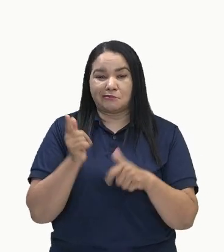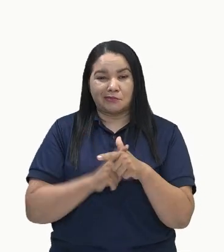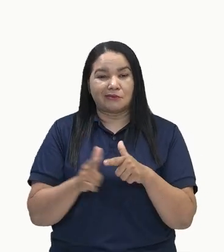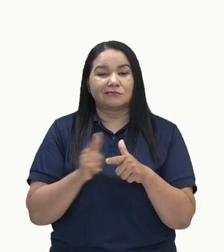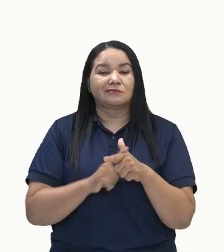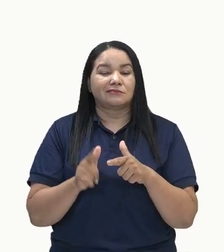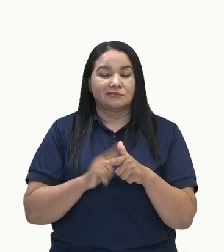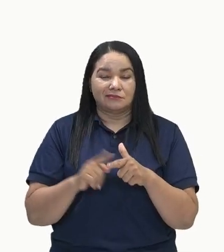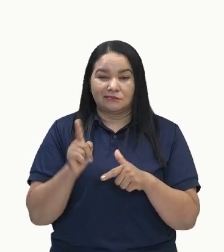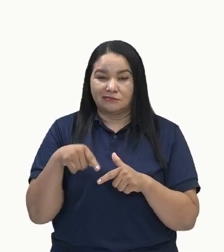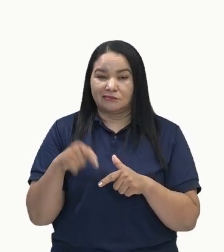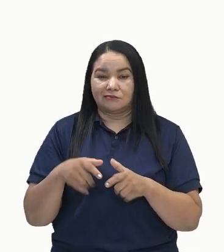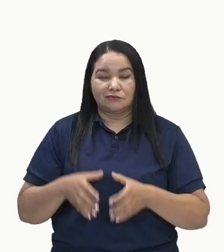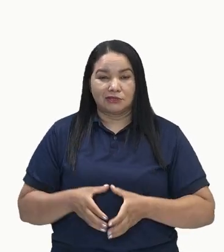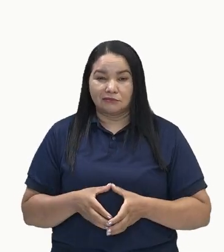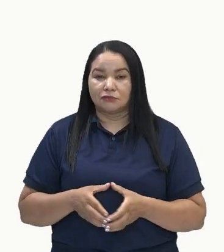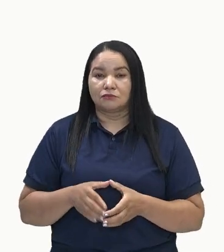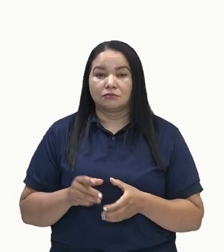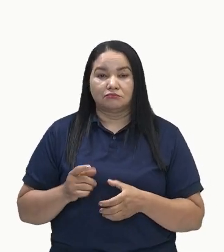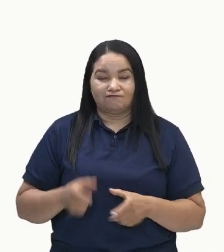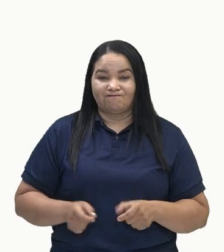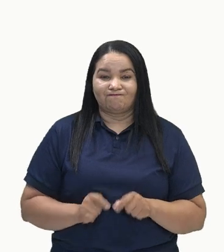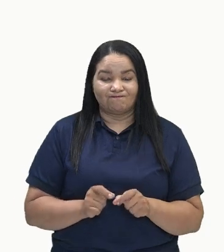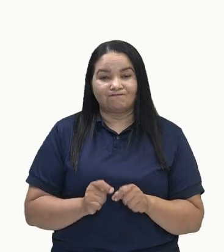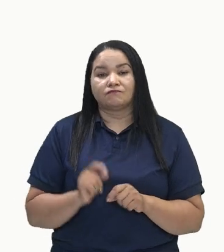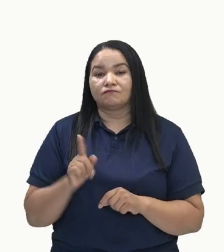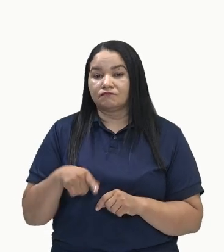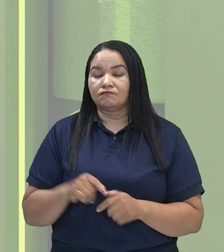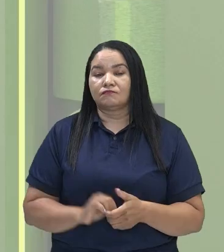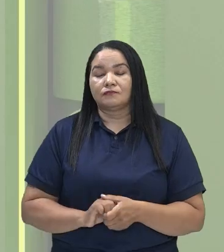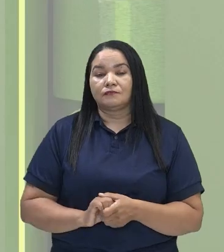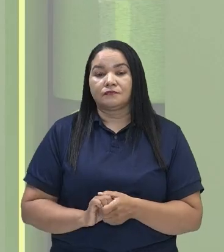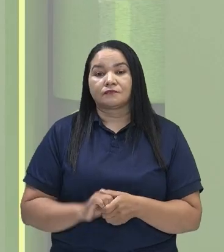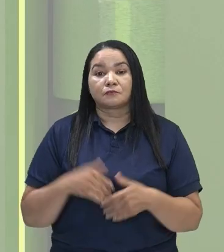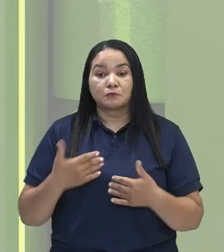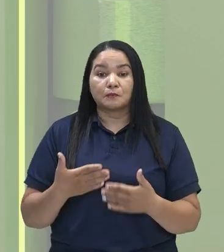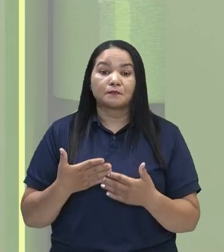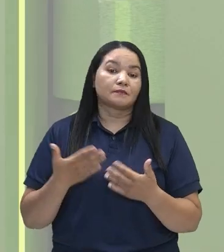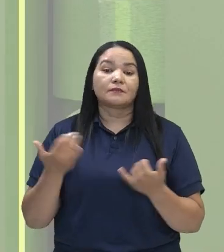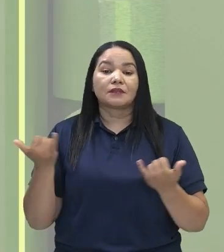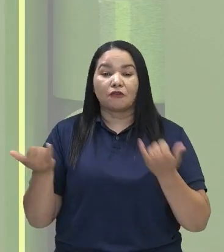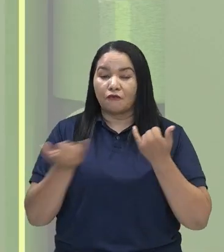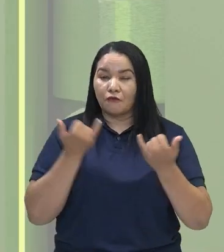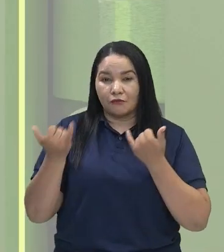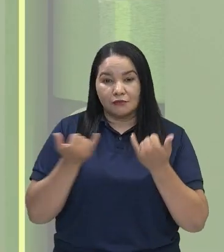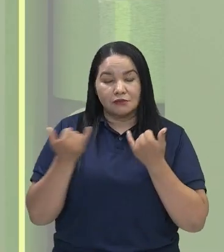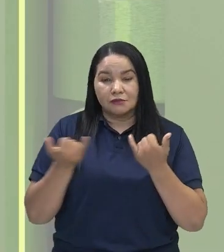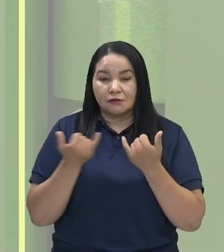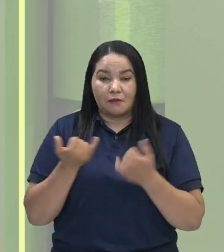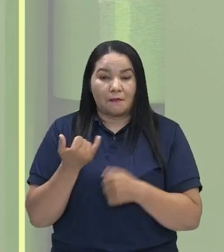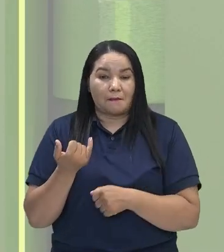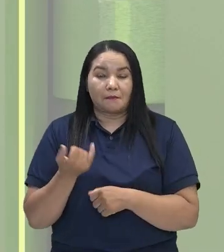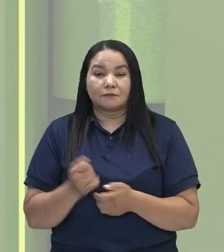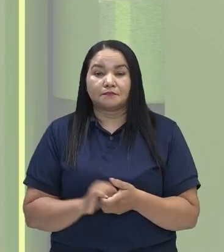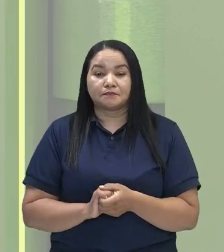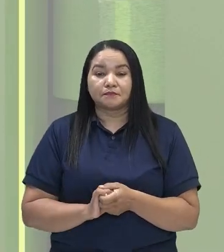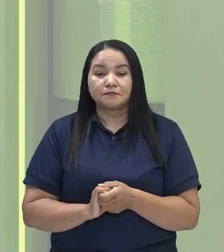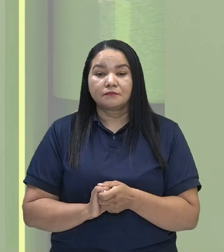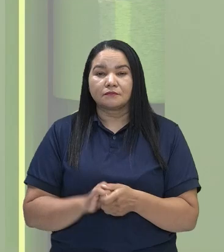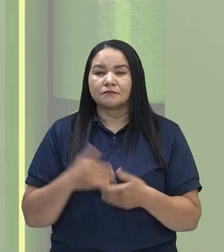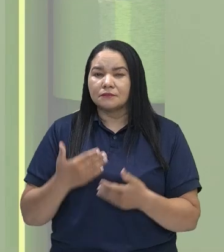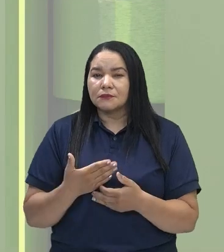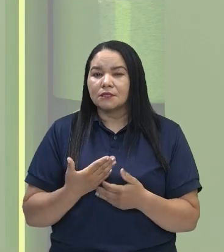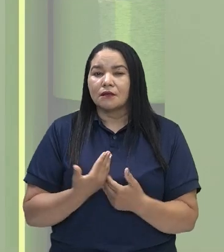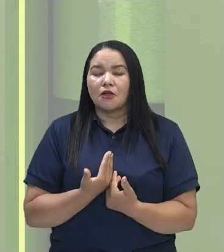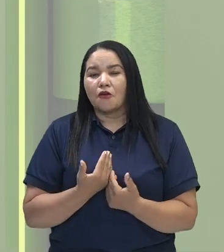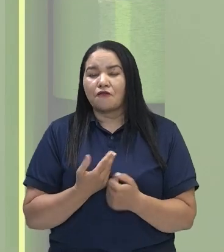colo do útero, certo? Então, vejam aí, por que a vacinação, professora, ocorre dos